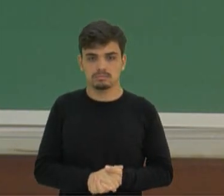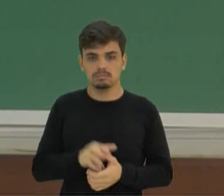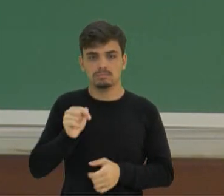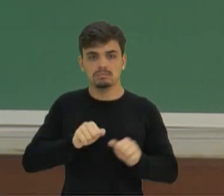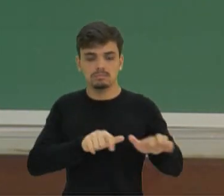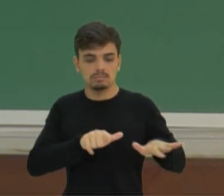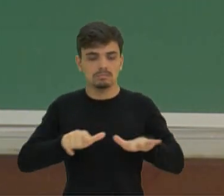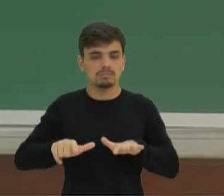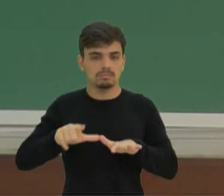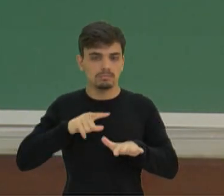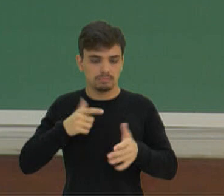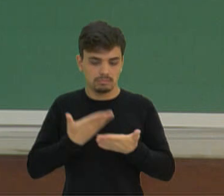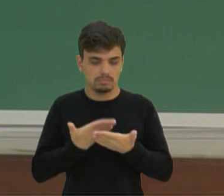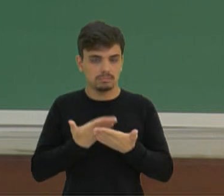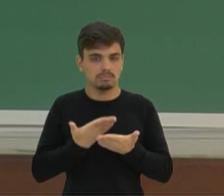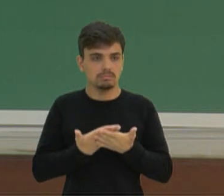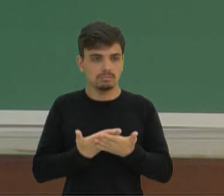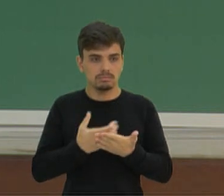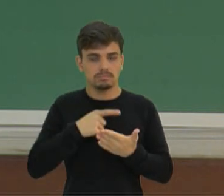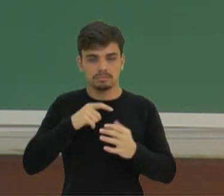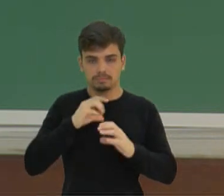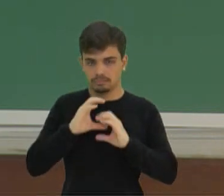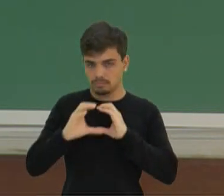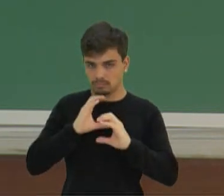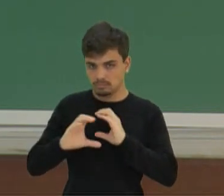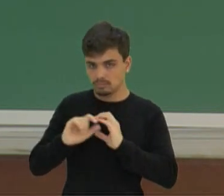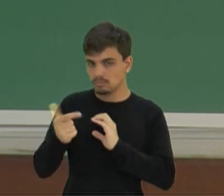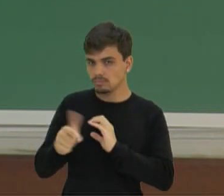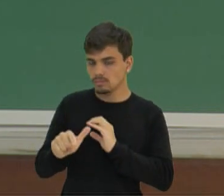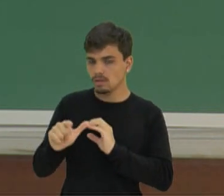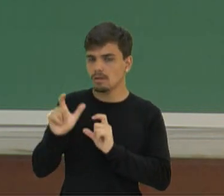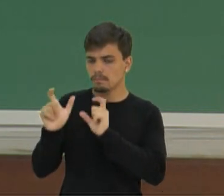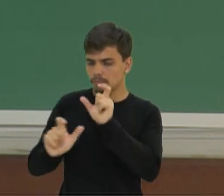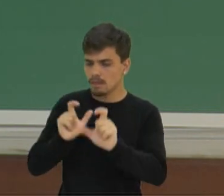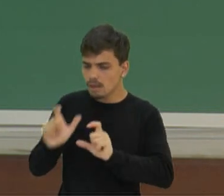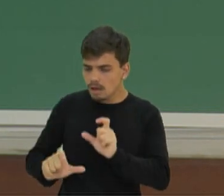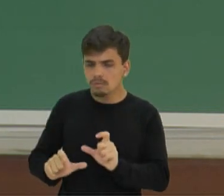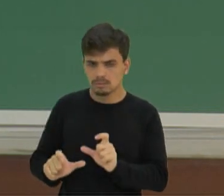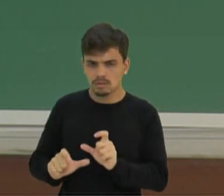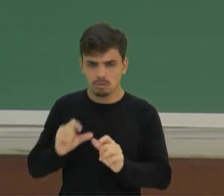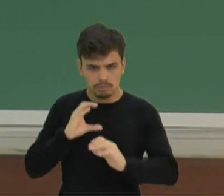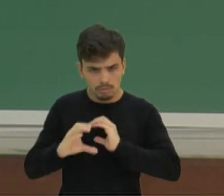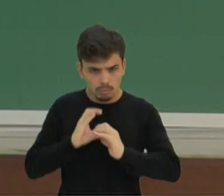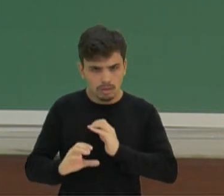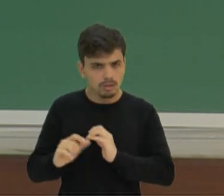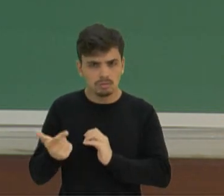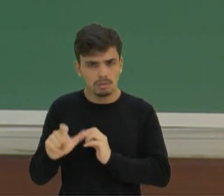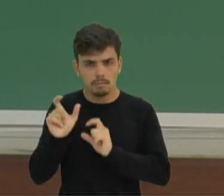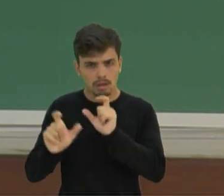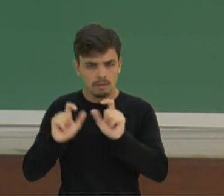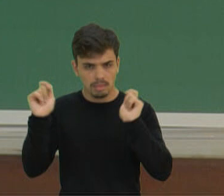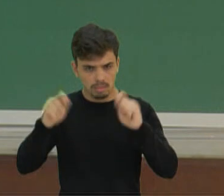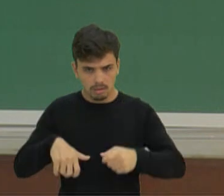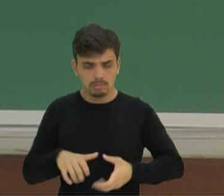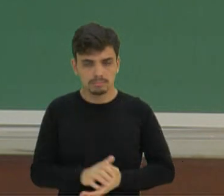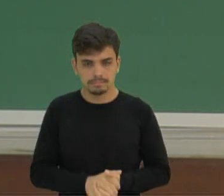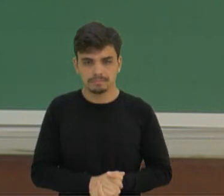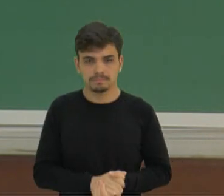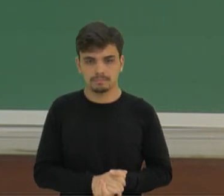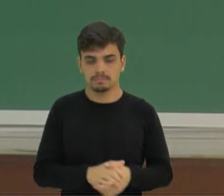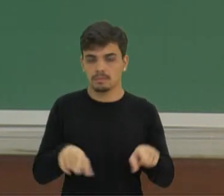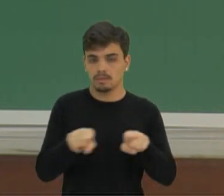classe tem o título Nos comunicamos sem palavras? Nos comunicamos sem palavras? Vimos o gênero